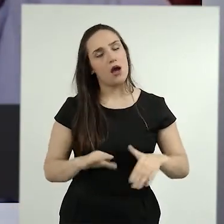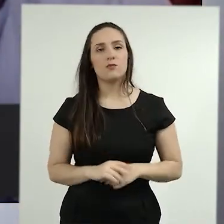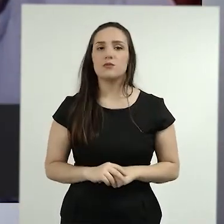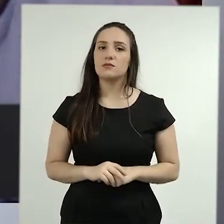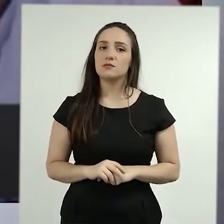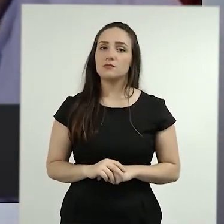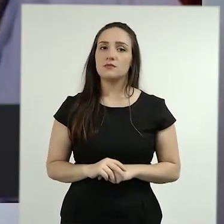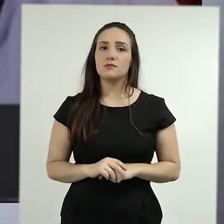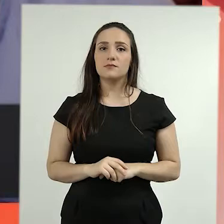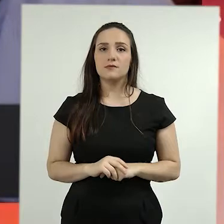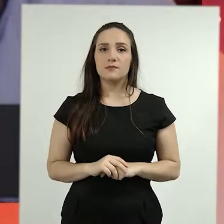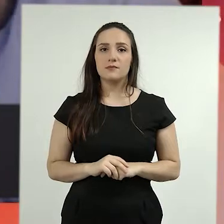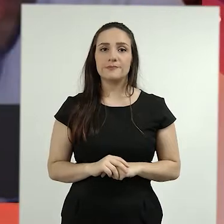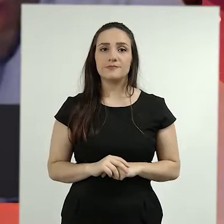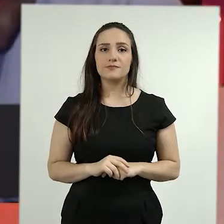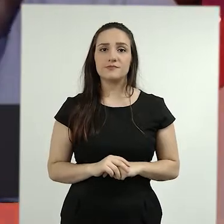fazenda